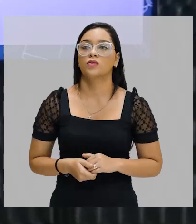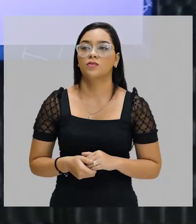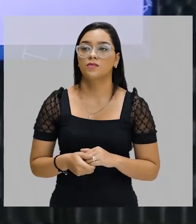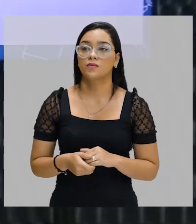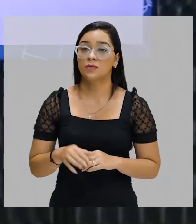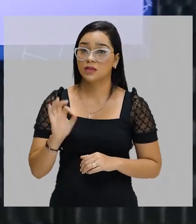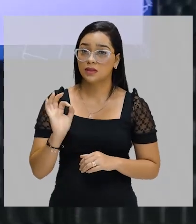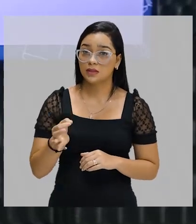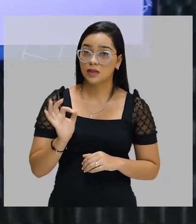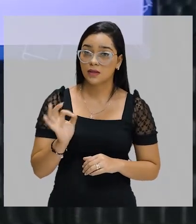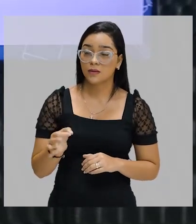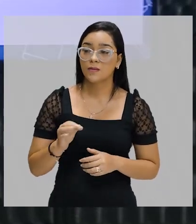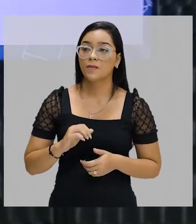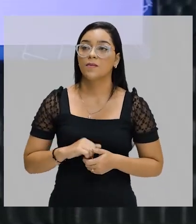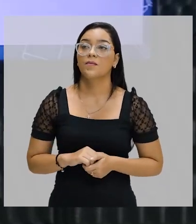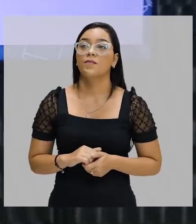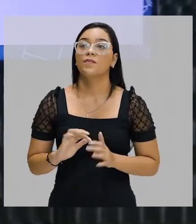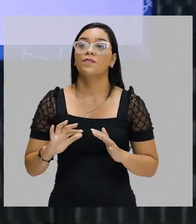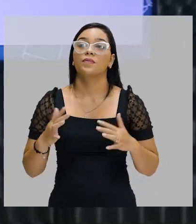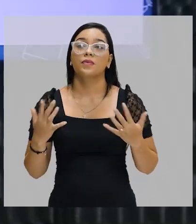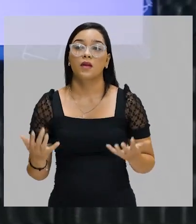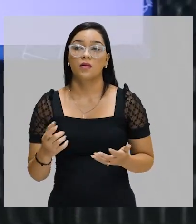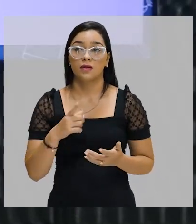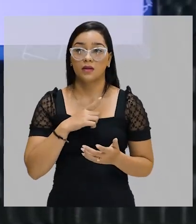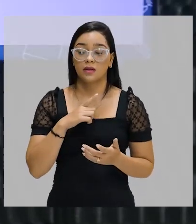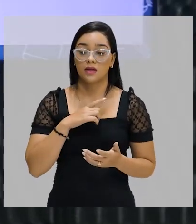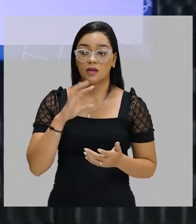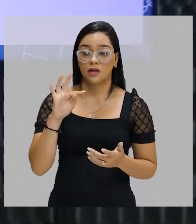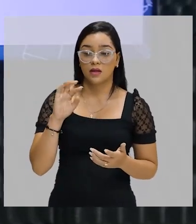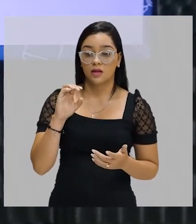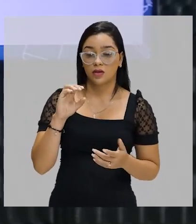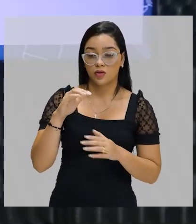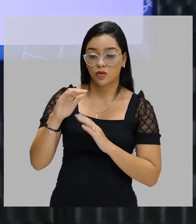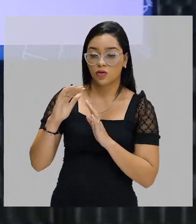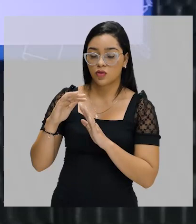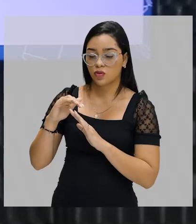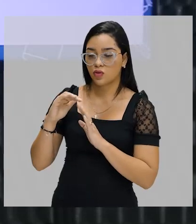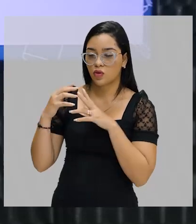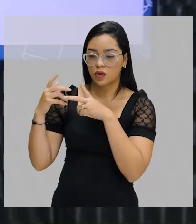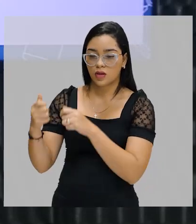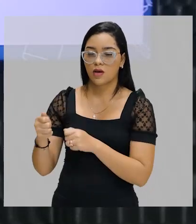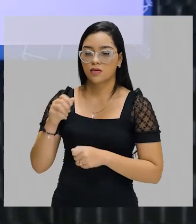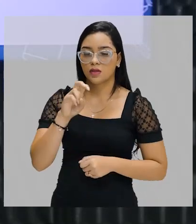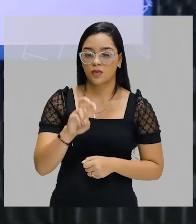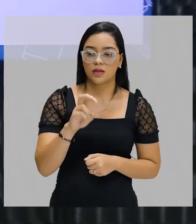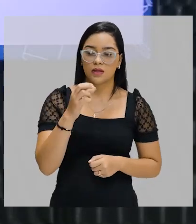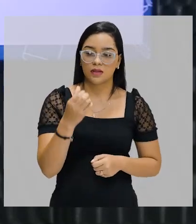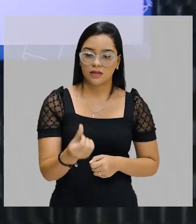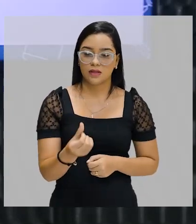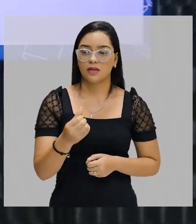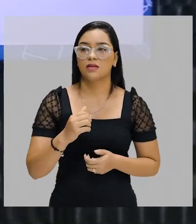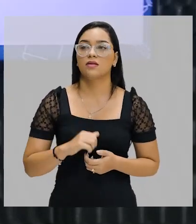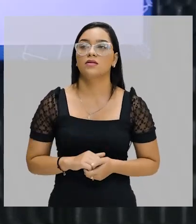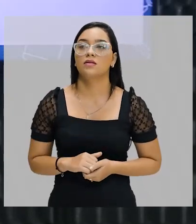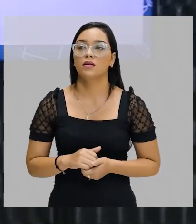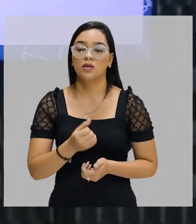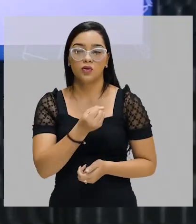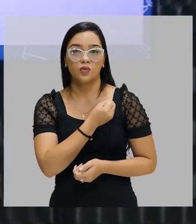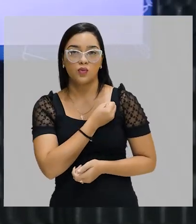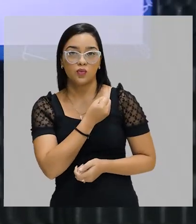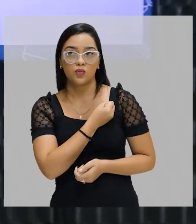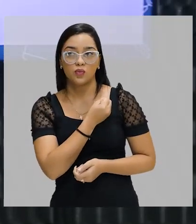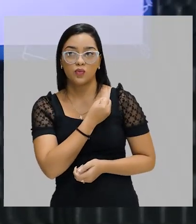Tá certo? Então, a massa total é 56 e o número